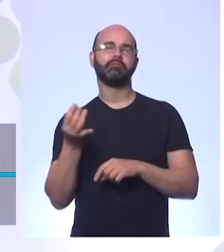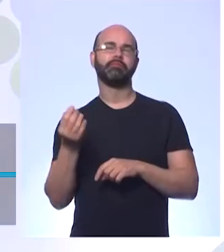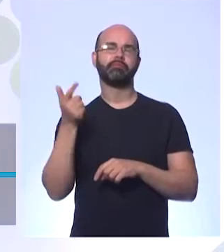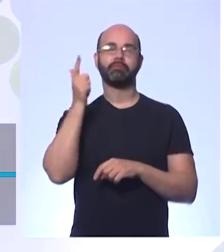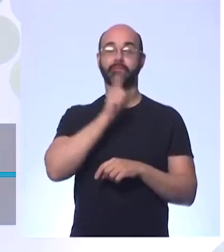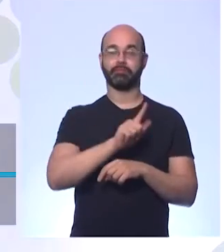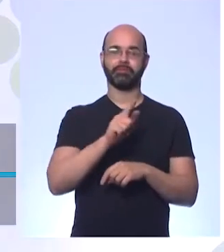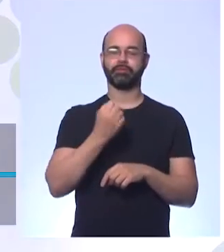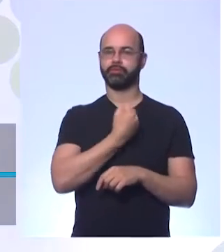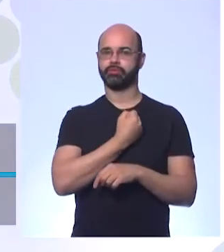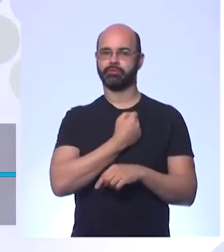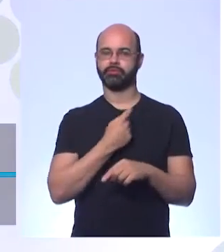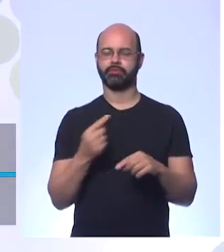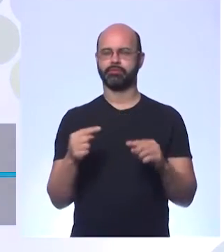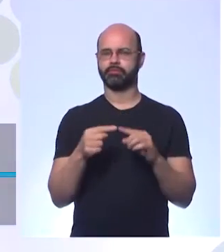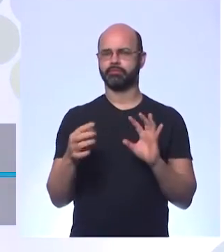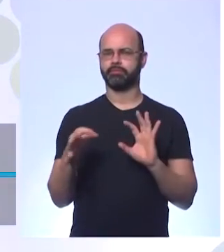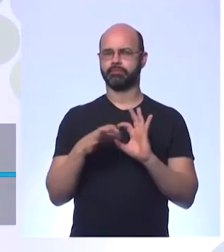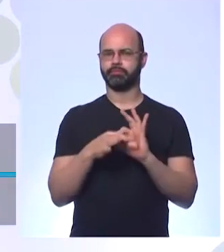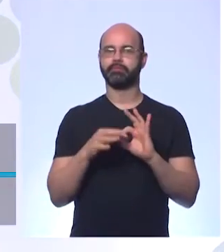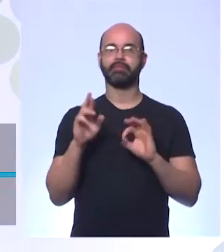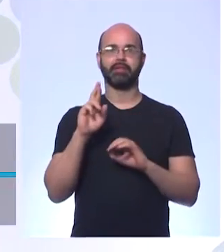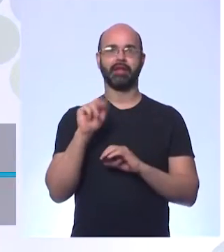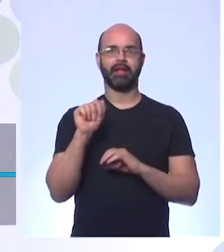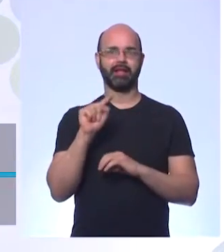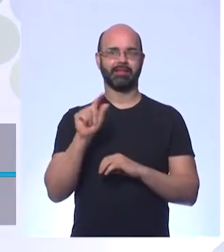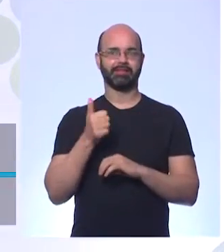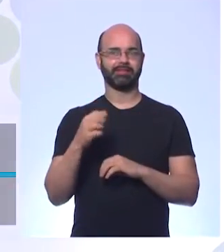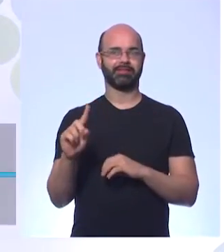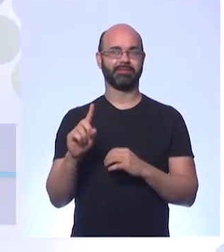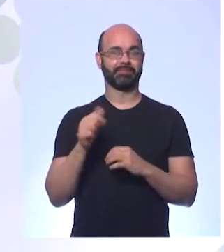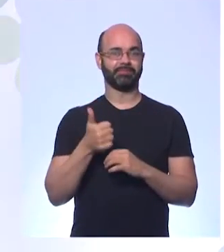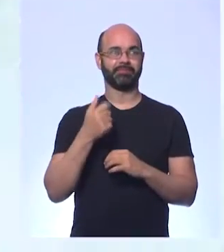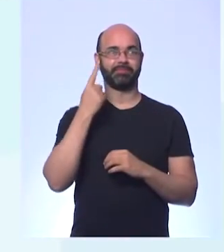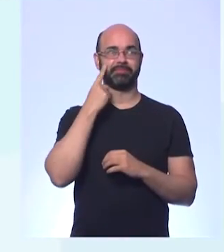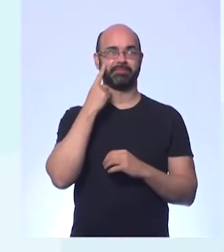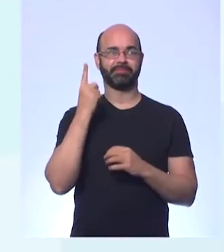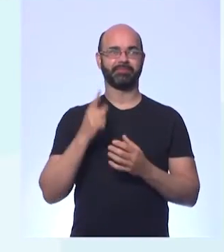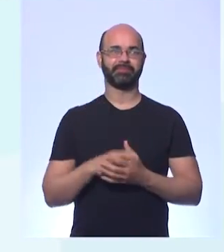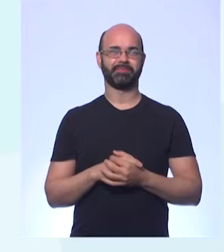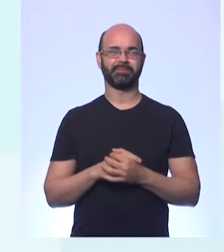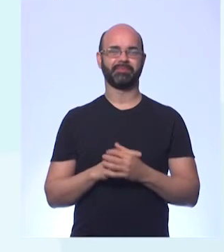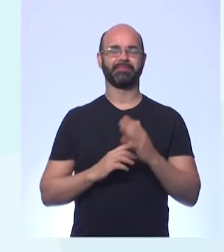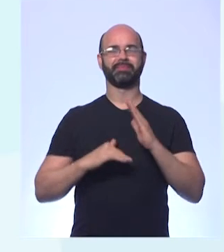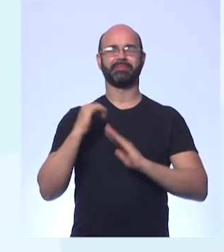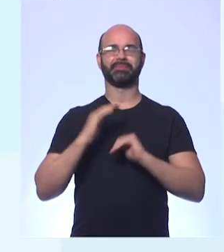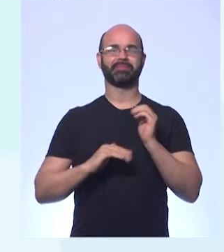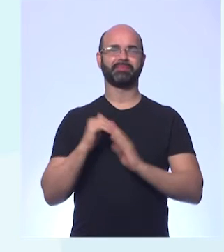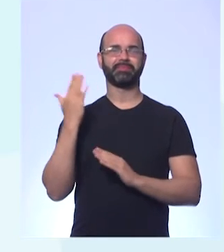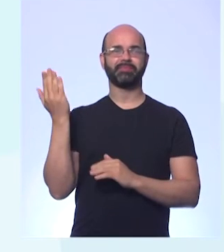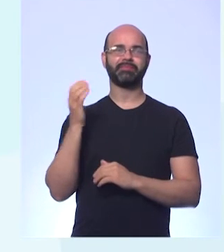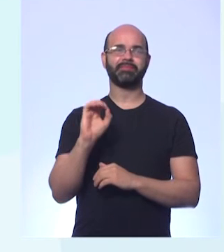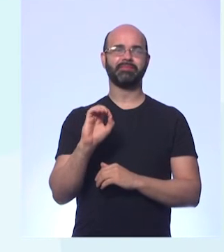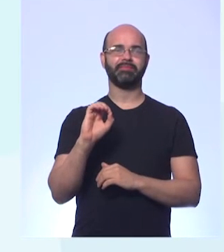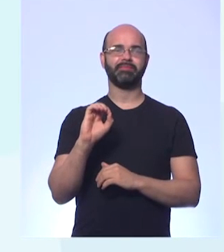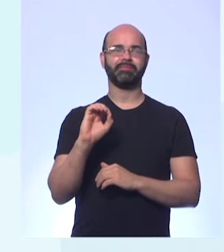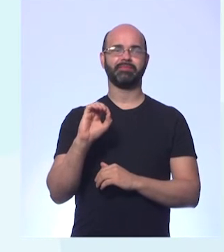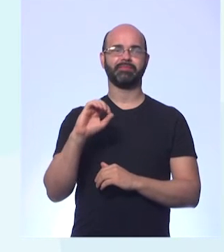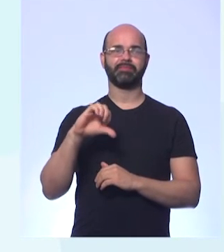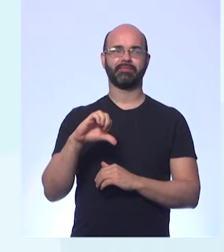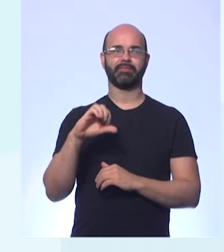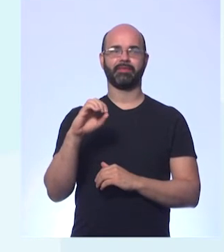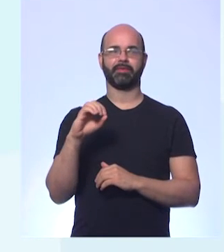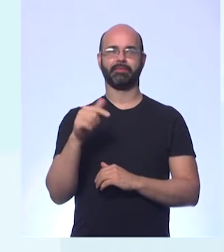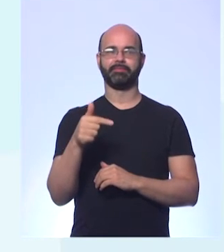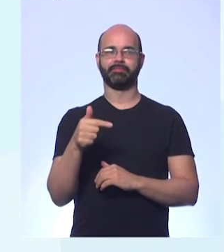associar um número, você pode fazer uma razão, tá certo? Então, olha lá, vamos para a nossa habilidade. A nossa habilidade é a 0907.